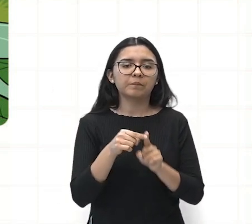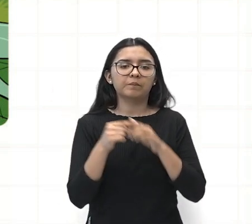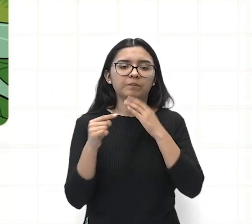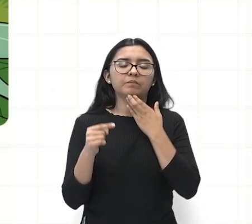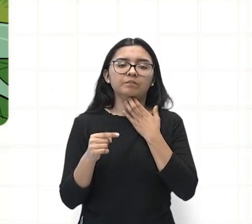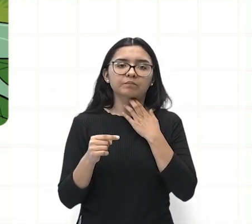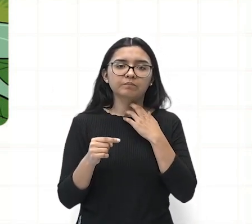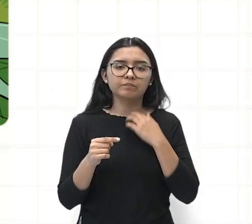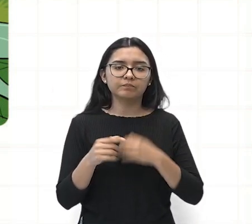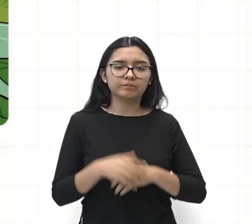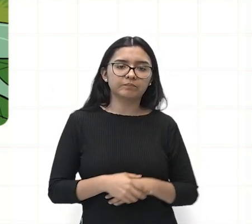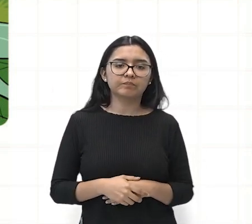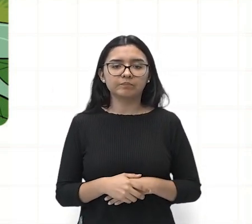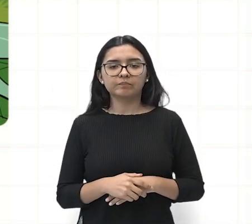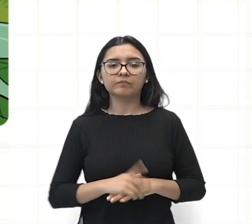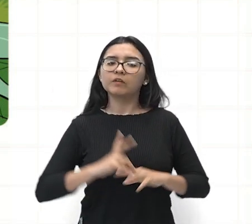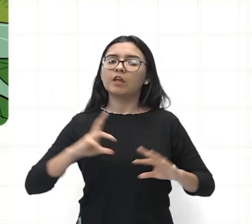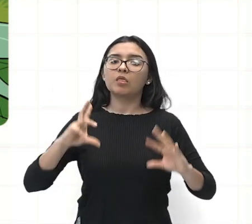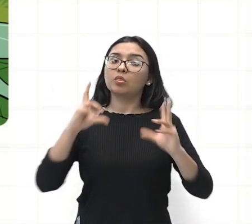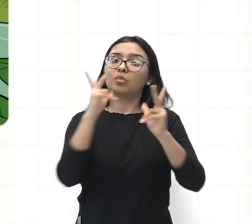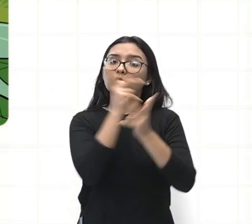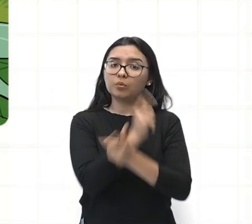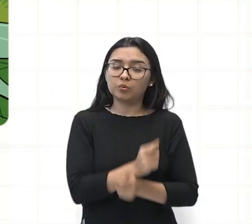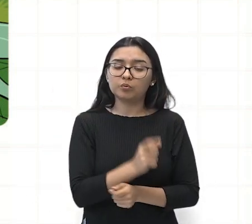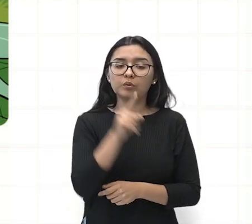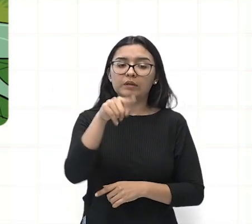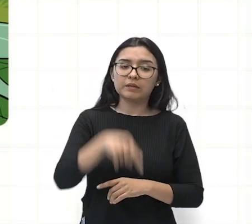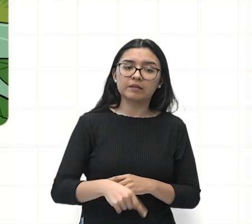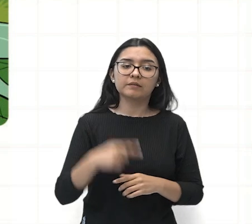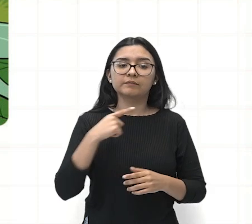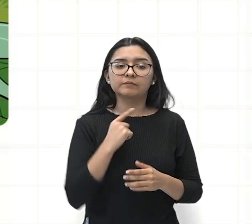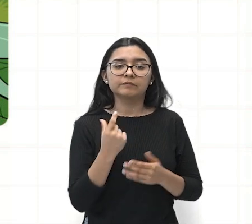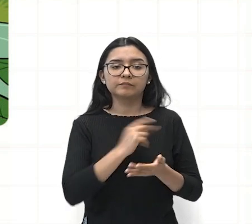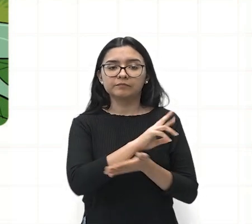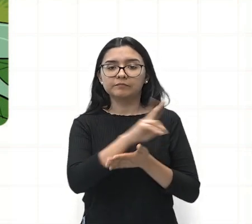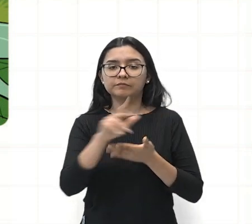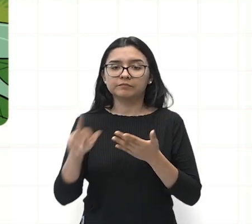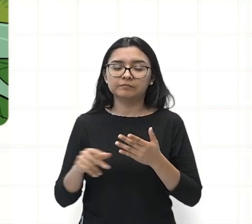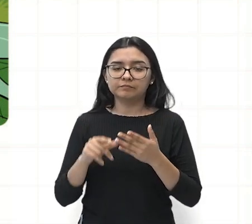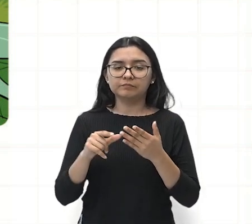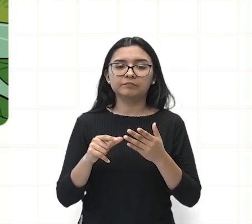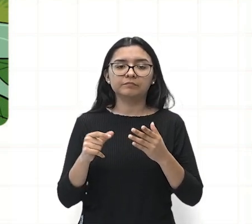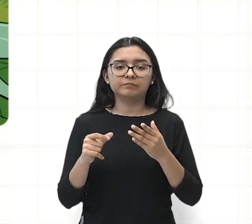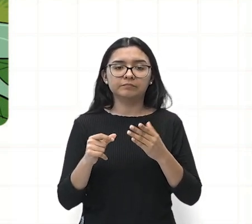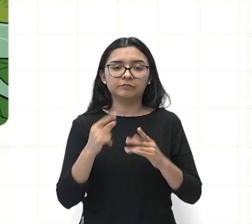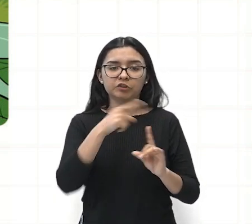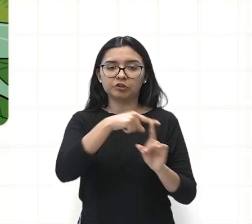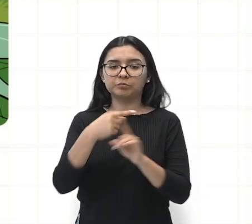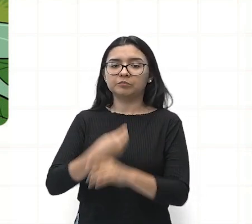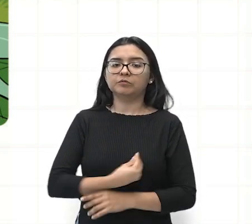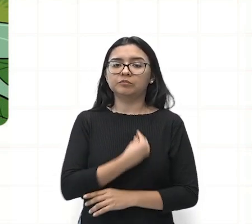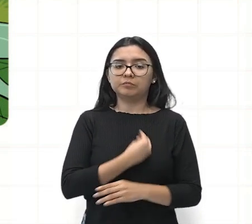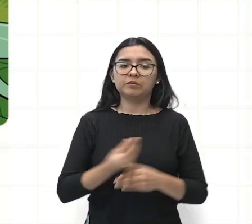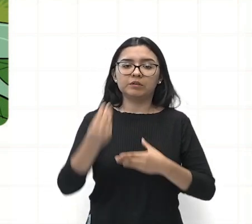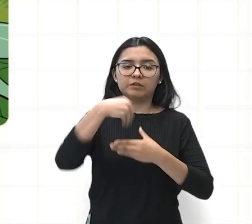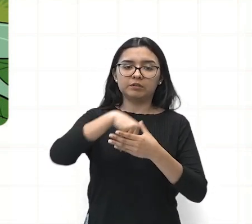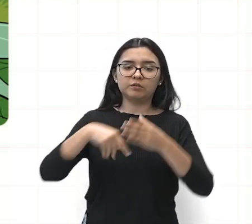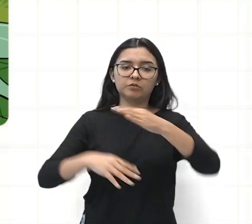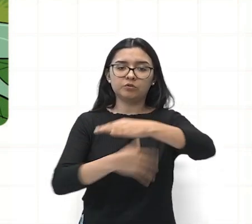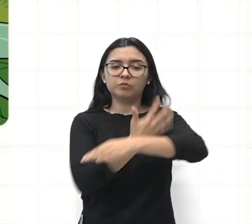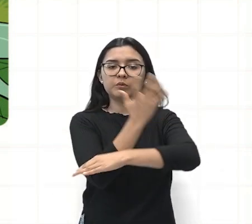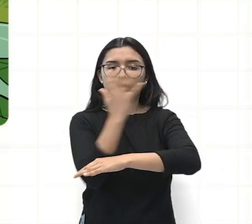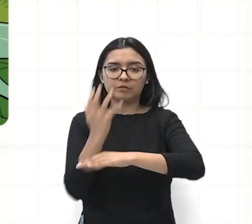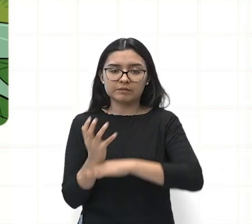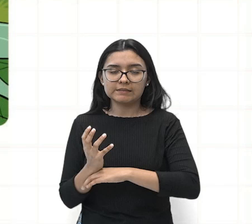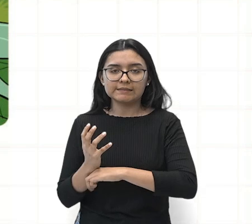nível maior, na qual vai englobar tudo, que são as diversidades de comunidade dentro de um ecossistema. Então